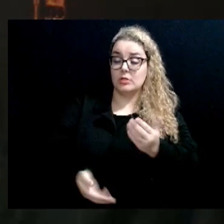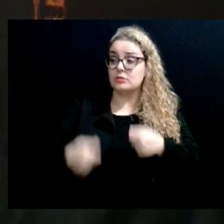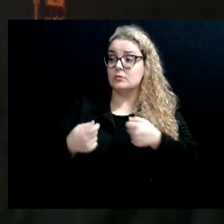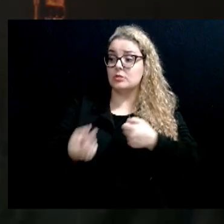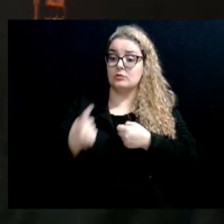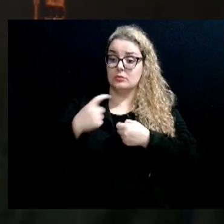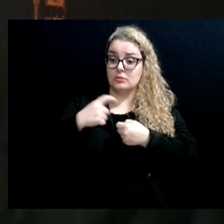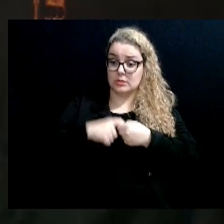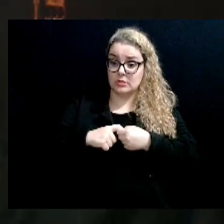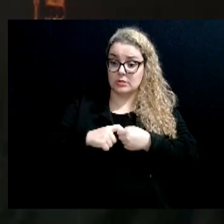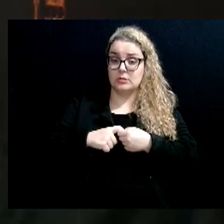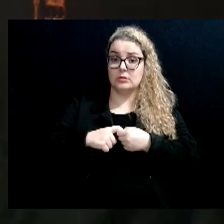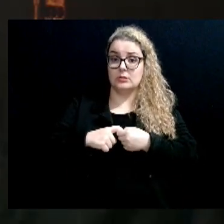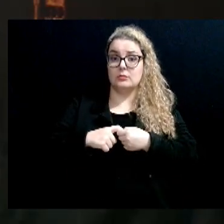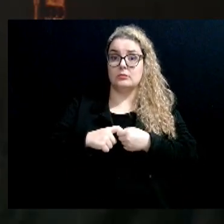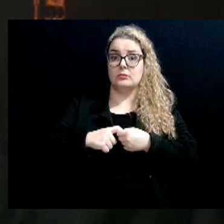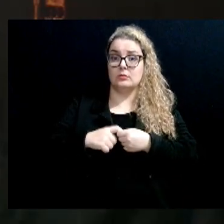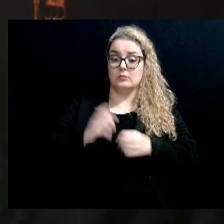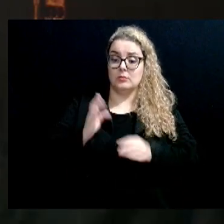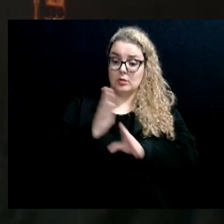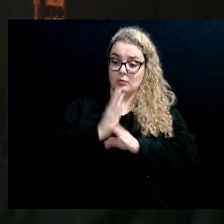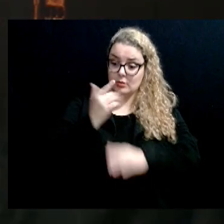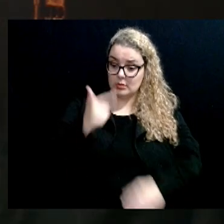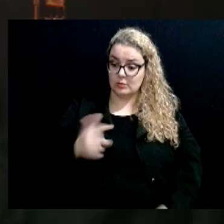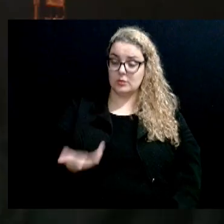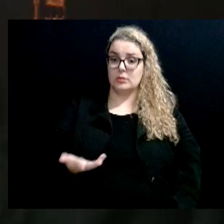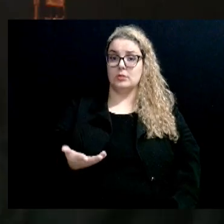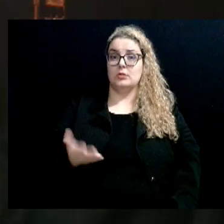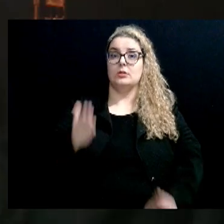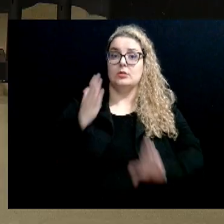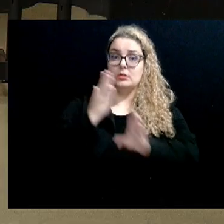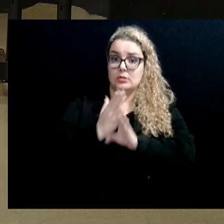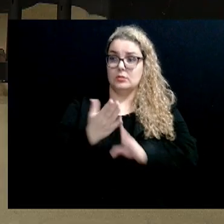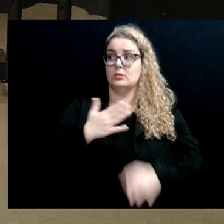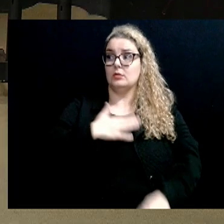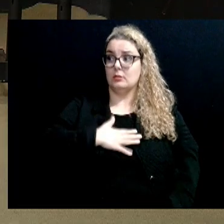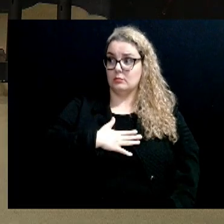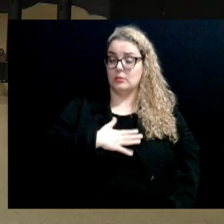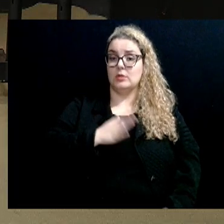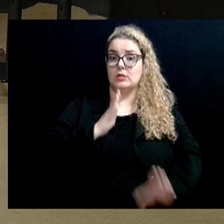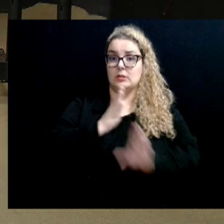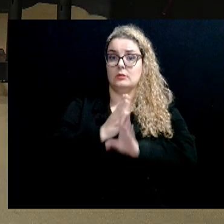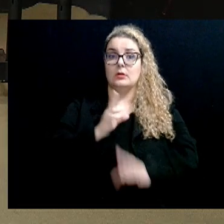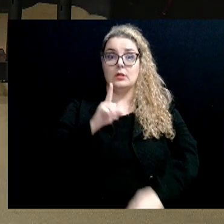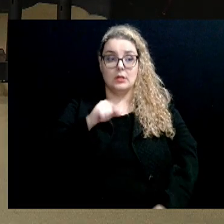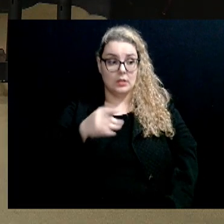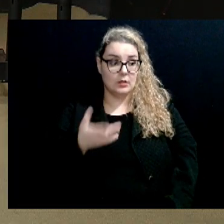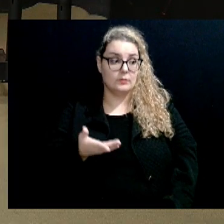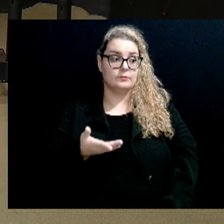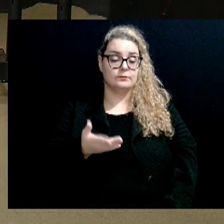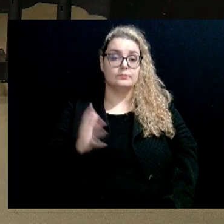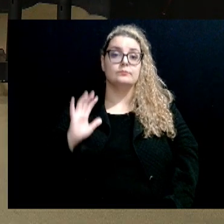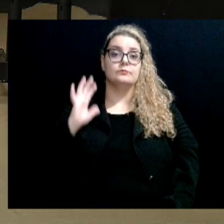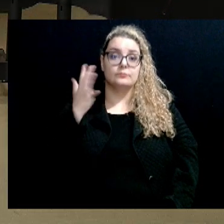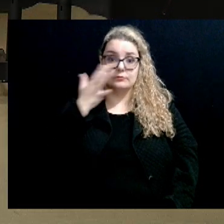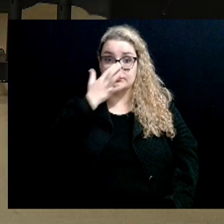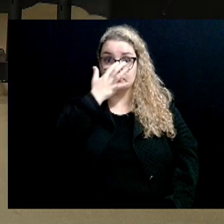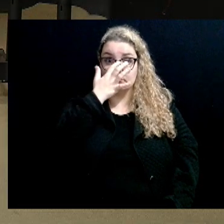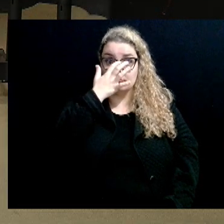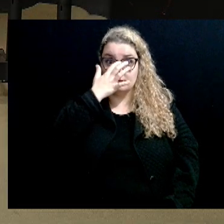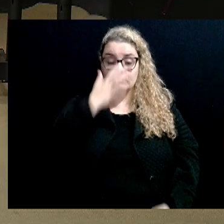me reencontrar e descobrir a minha identidade? E isso acontece quando ela